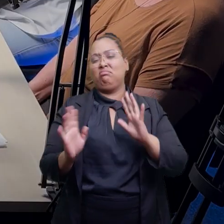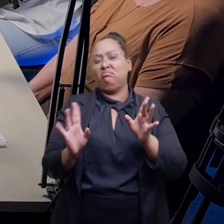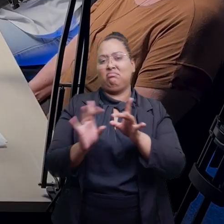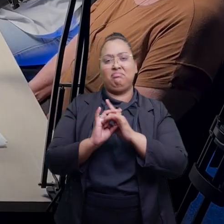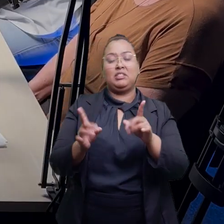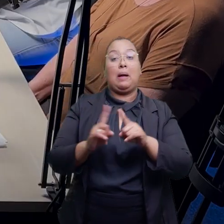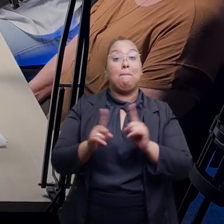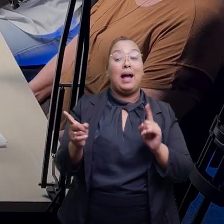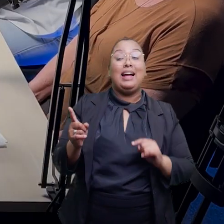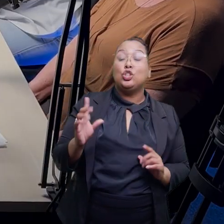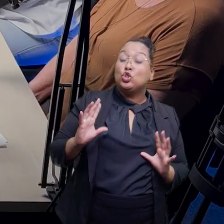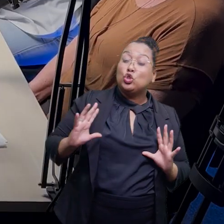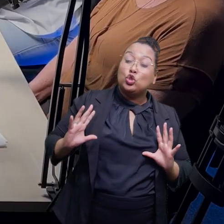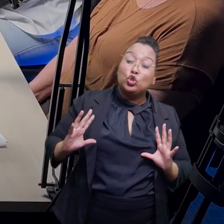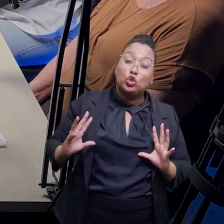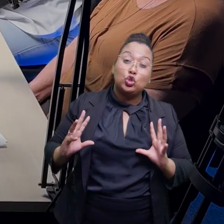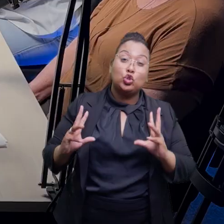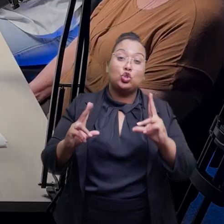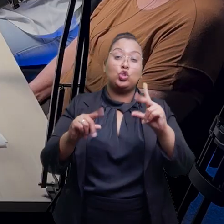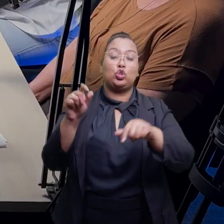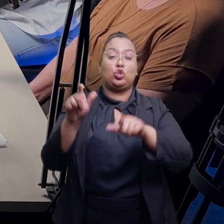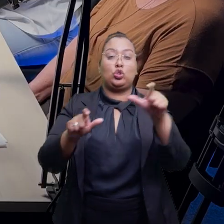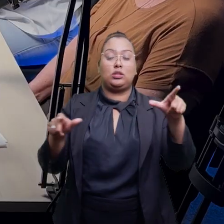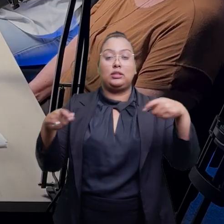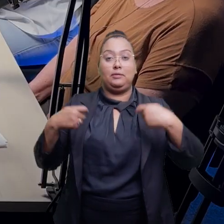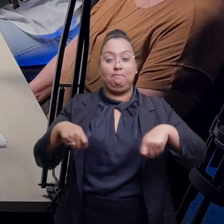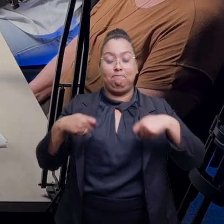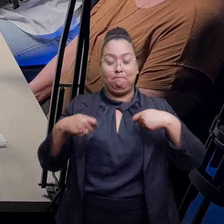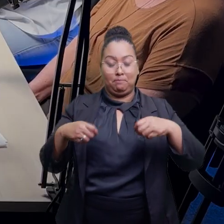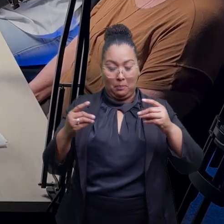adoção. Mas eles têm que passar por esse